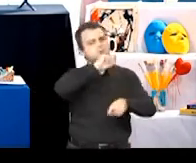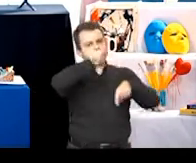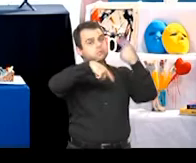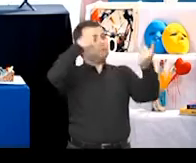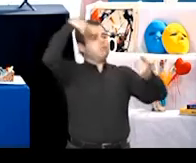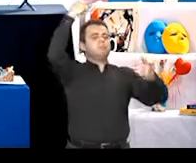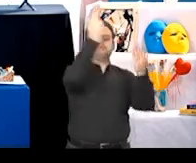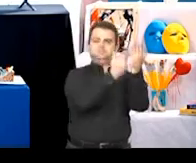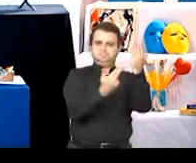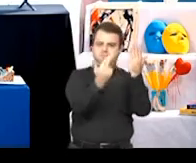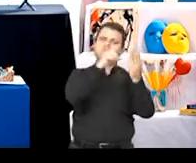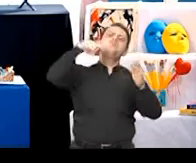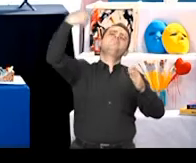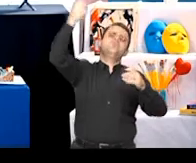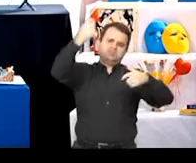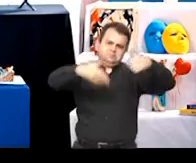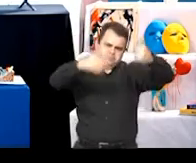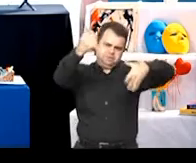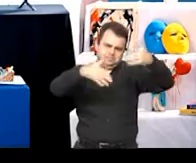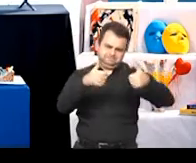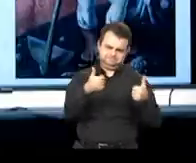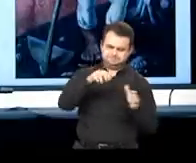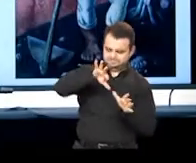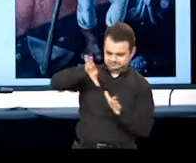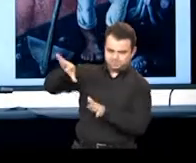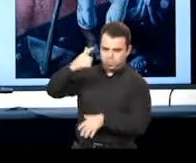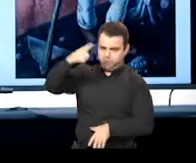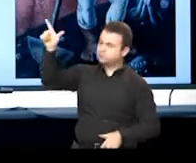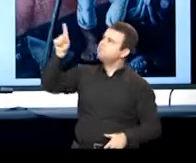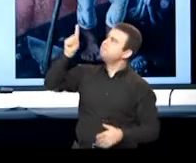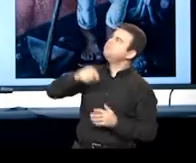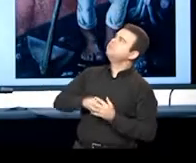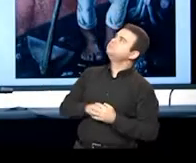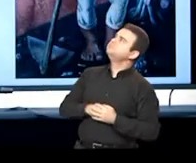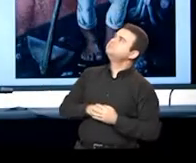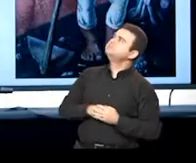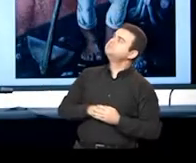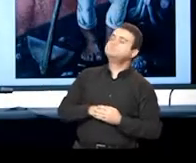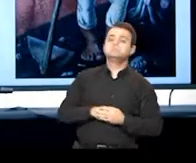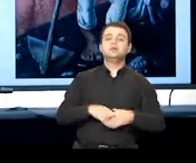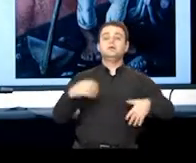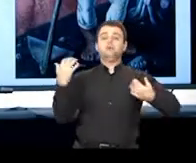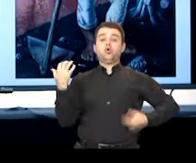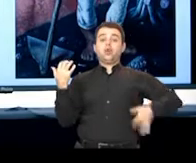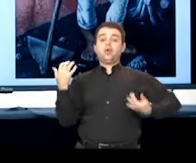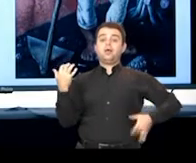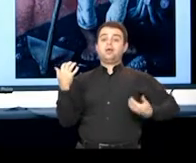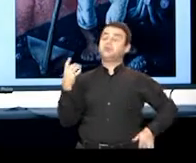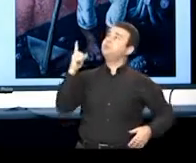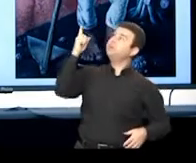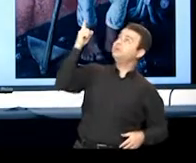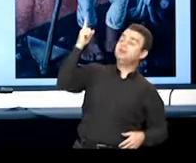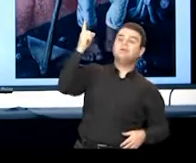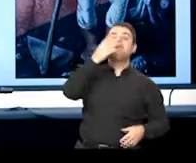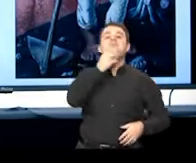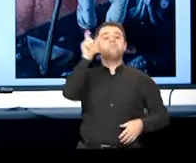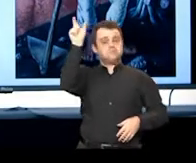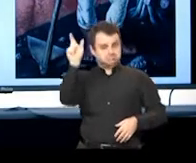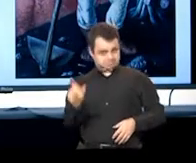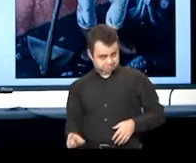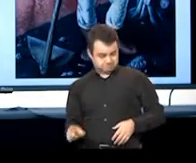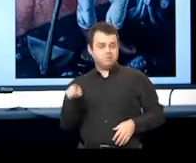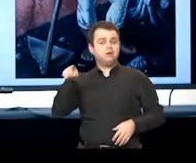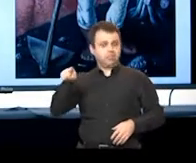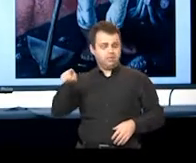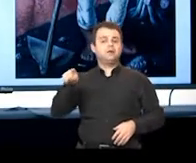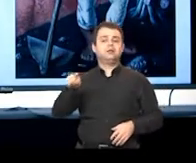conversa para um outro momento. Seguindo, aqui nós temos o Violeiro, do pintor Almeida Júnior. Ele